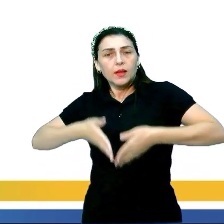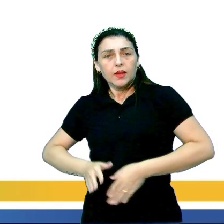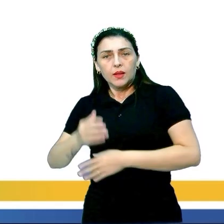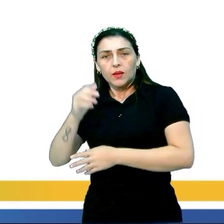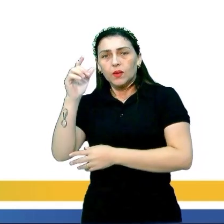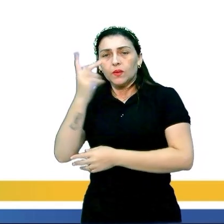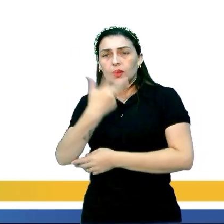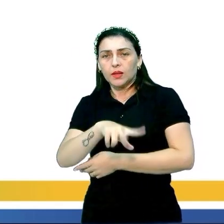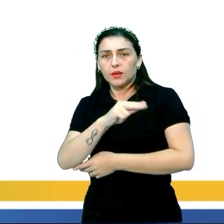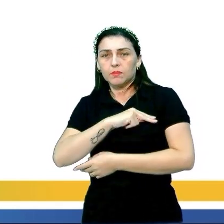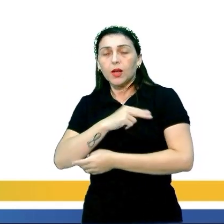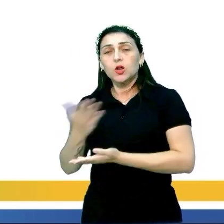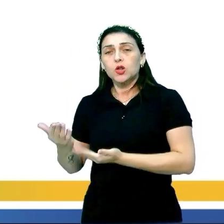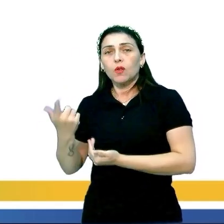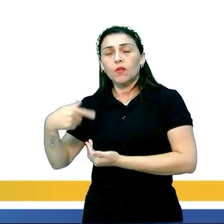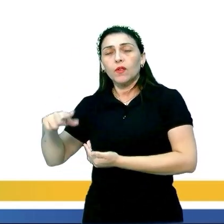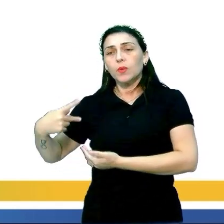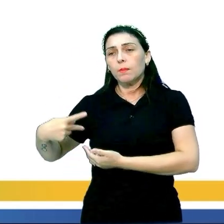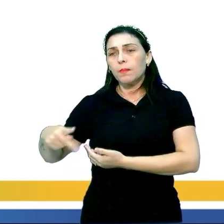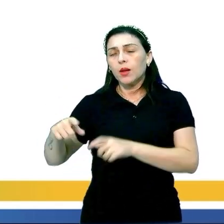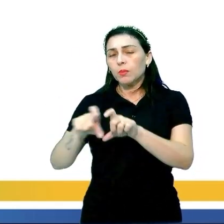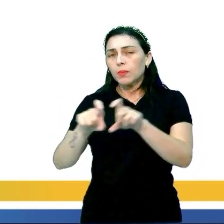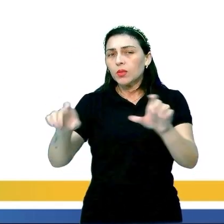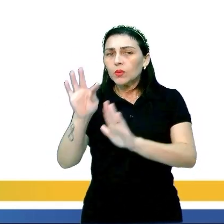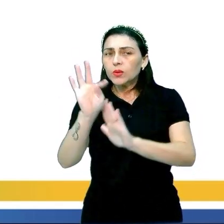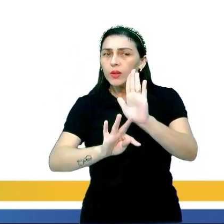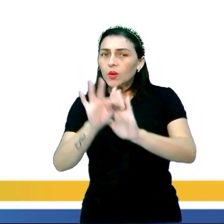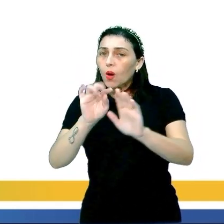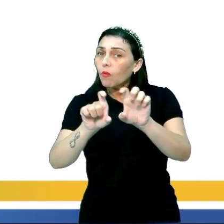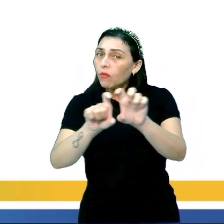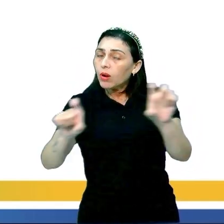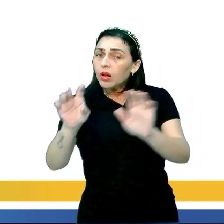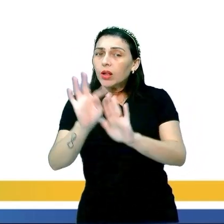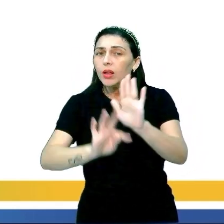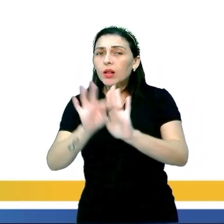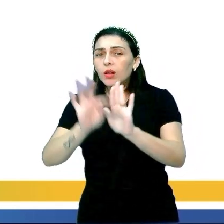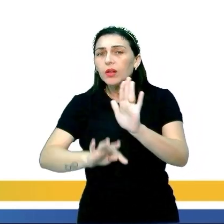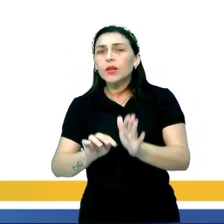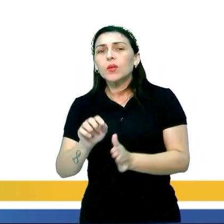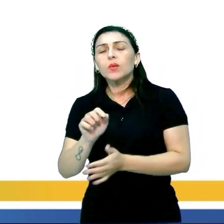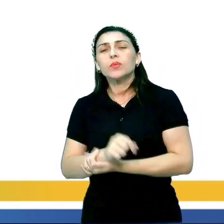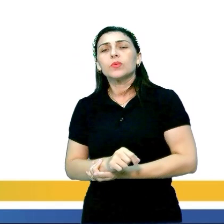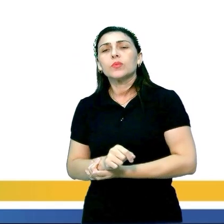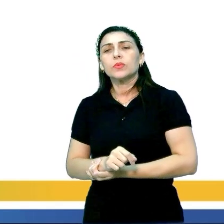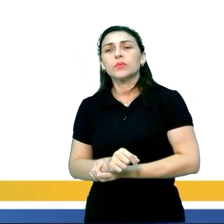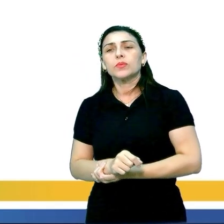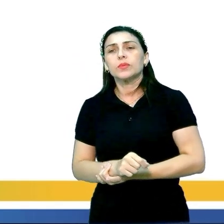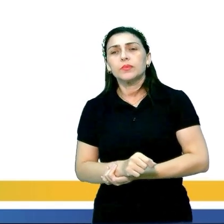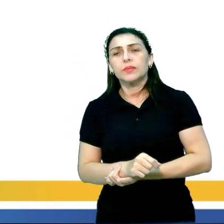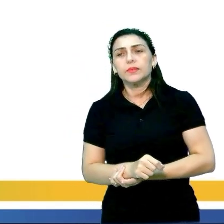Espanha, ainda jovem foi viver no Paraguai. O fragmento do texto, tá ali o fragmento, ó. Lo que ha visto